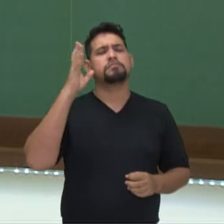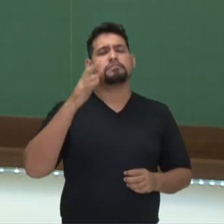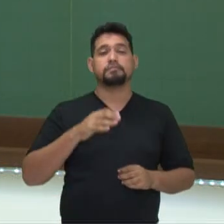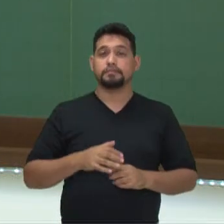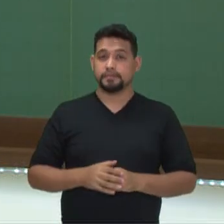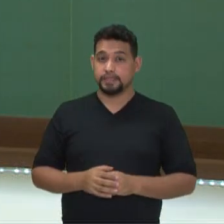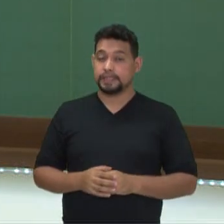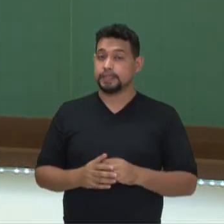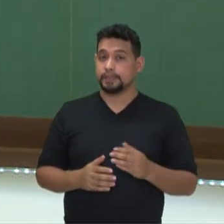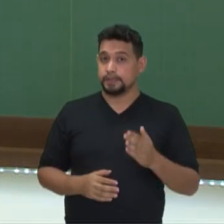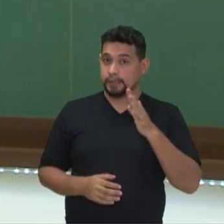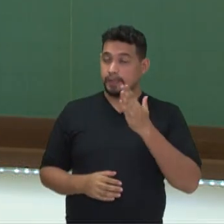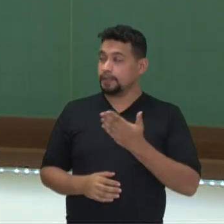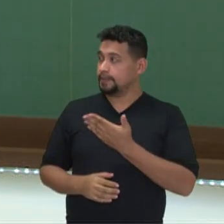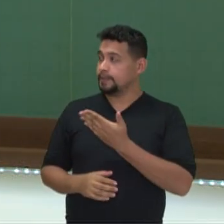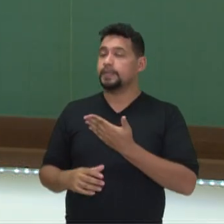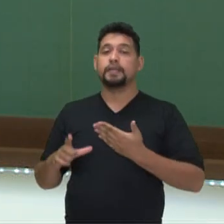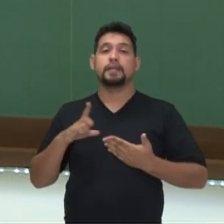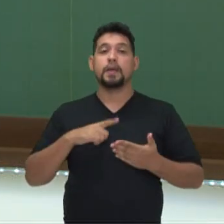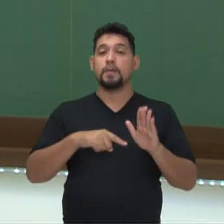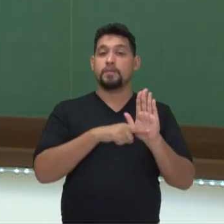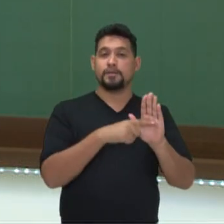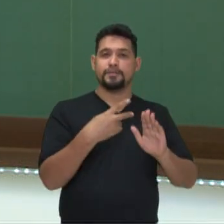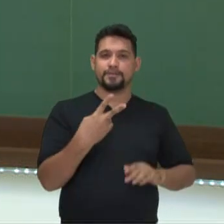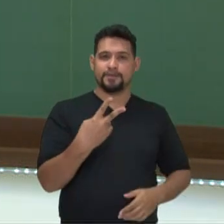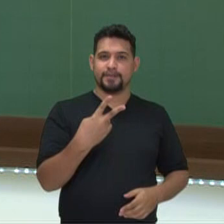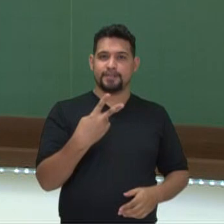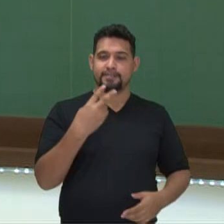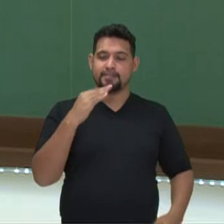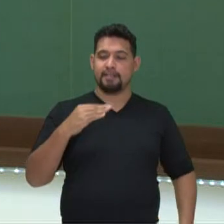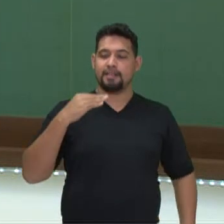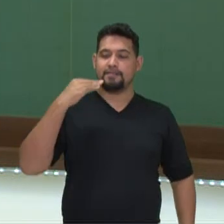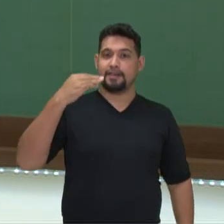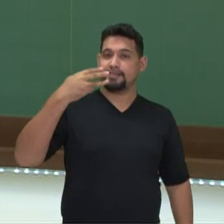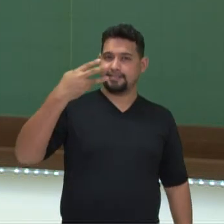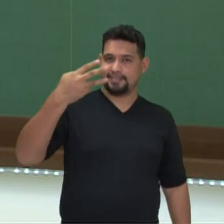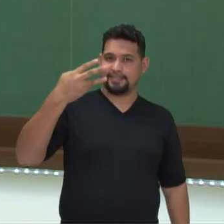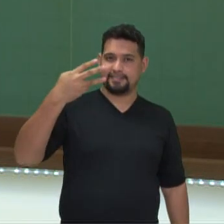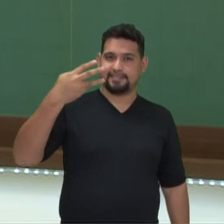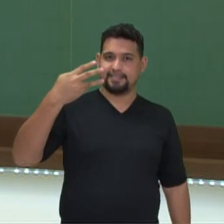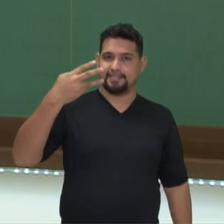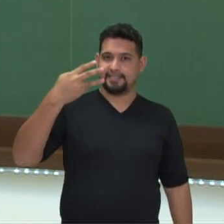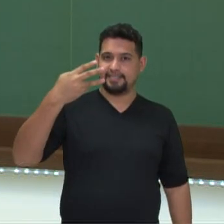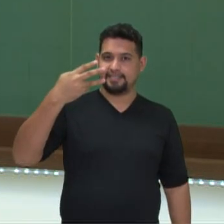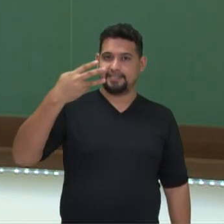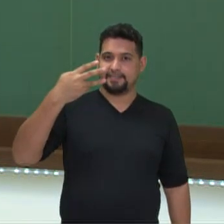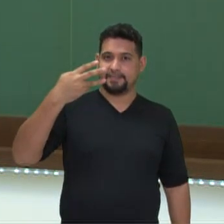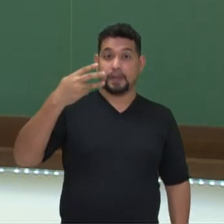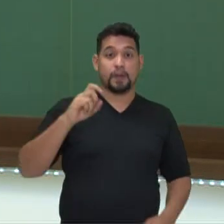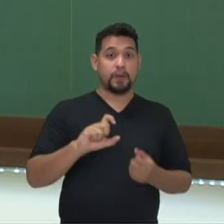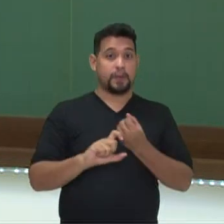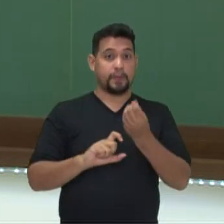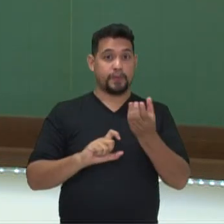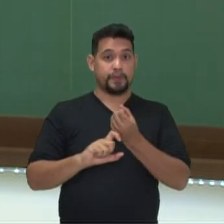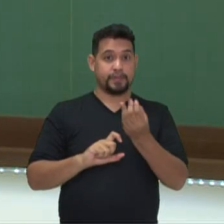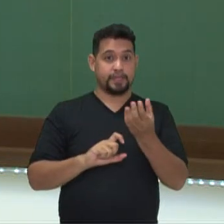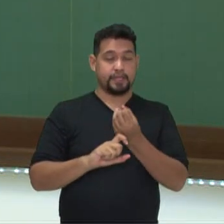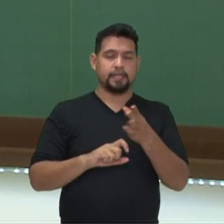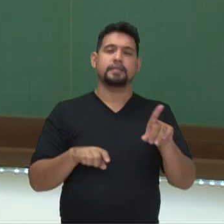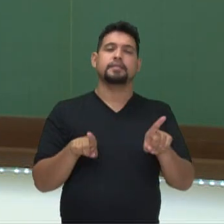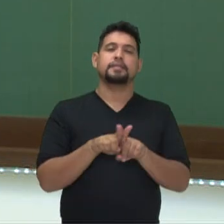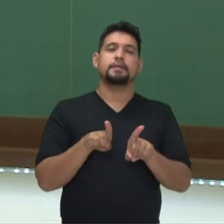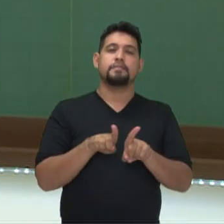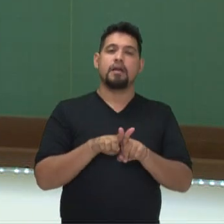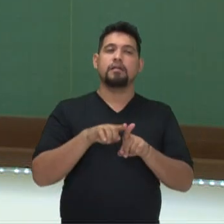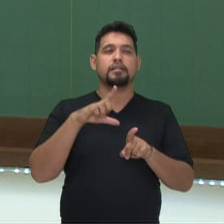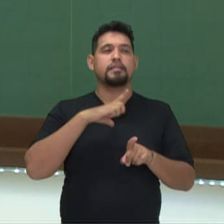acontece? Nesse caso, nós temos o menos 2 elevado à terceira potência e separado aqui por